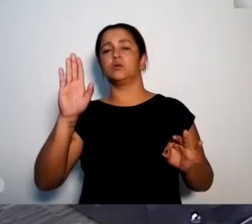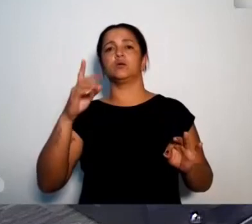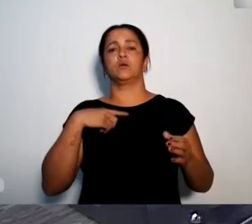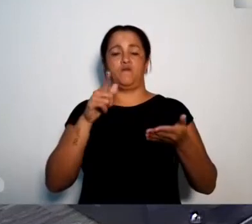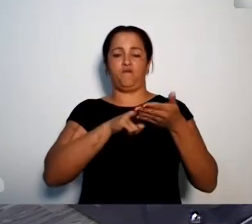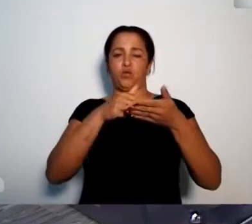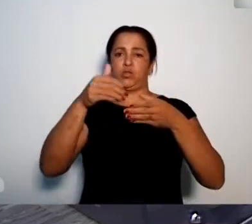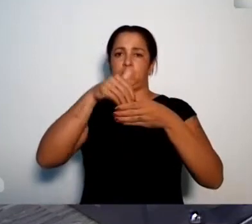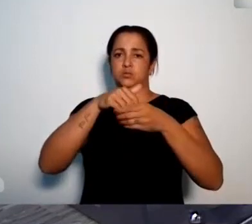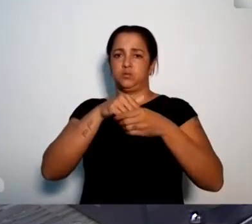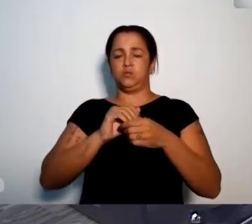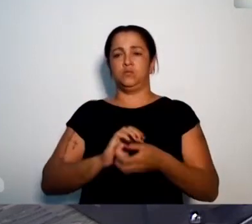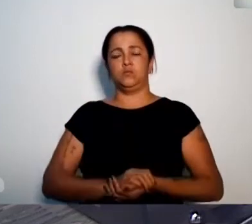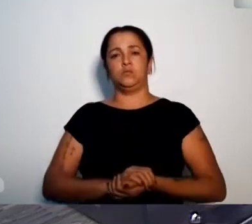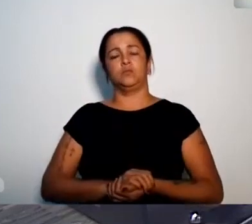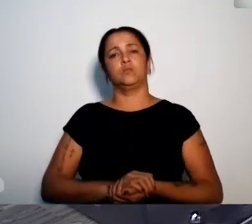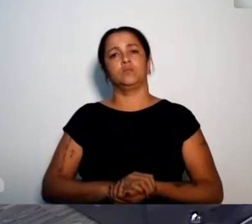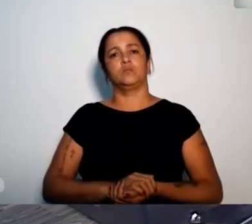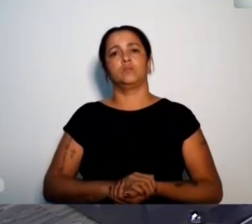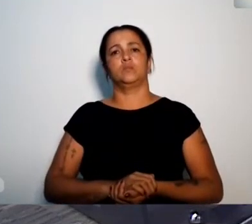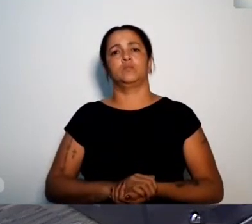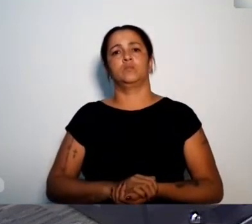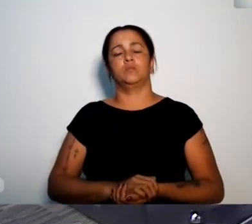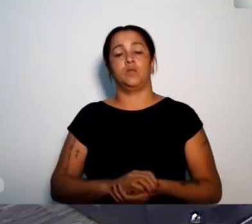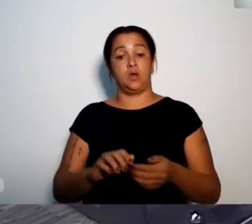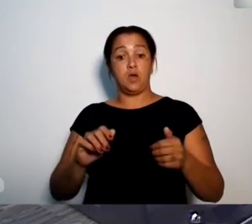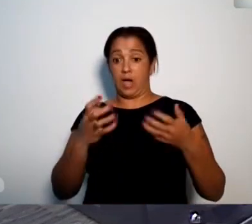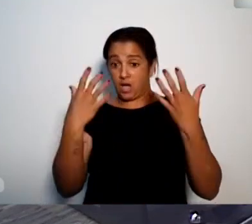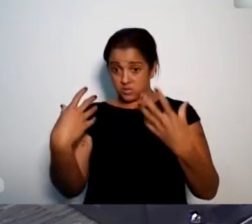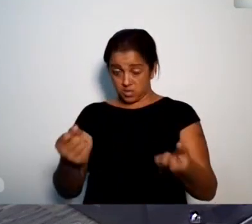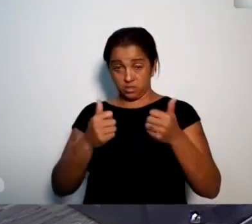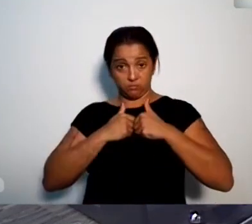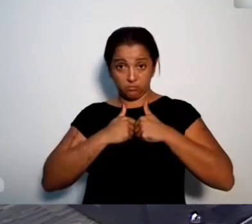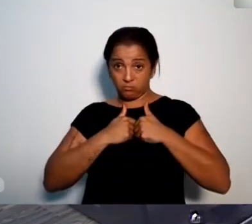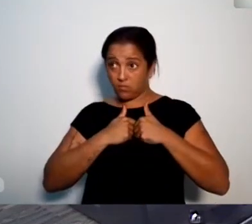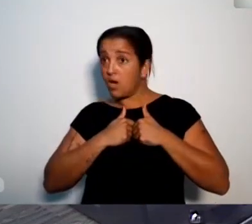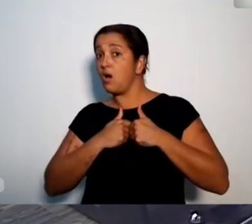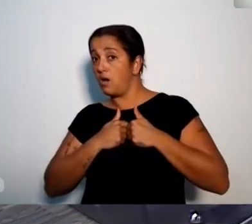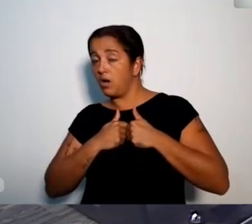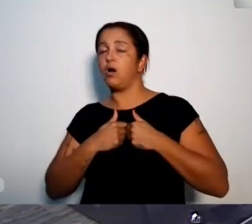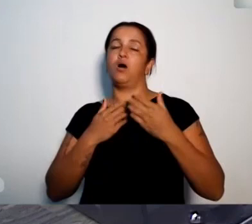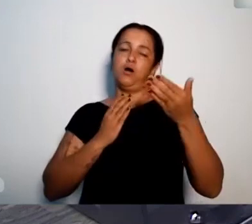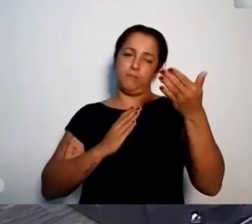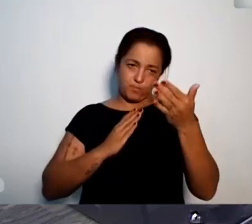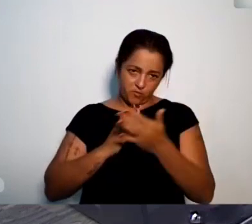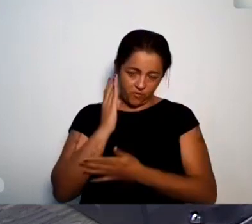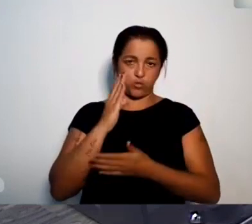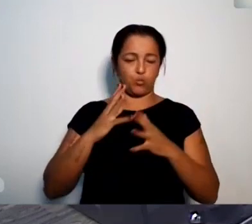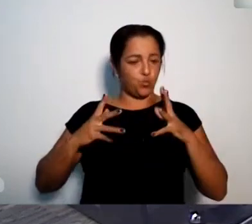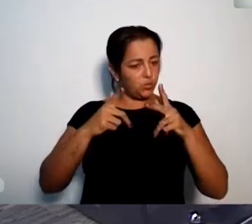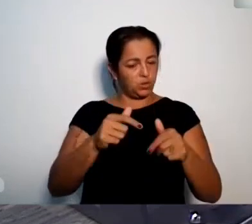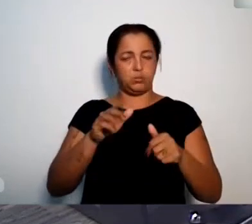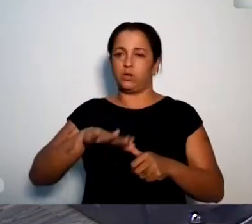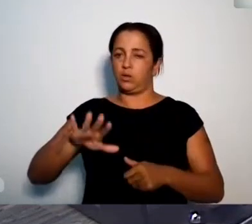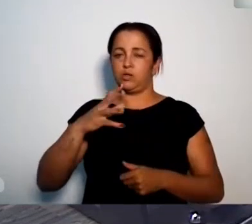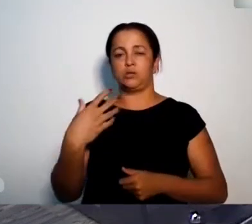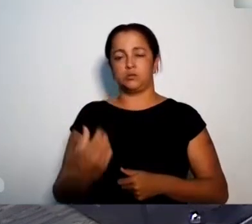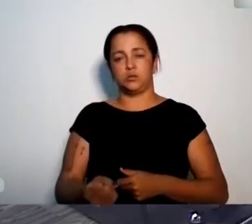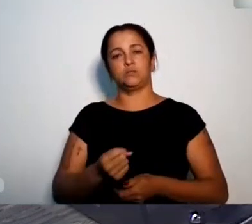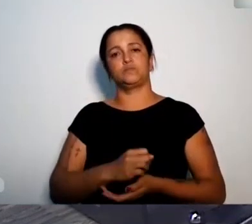votação. Está em votação. Senhores vereadores que forem favoráveis, permaneçam como estão. Está aprovado pela unanimidade, senhores